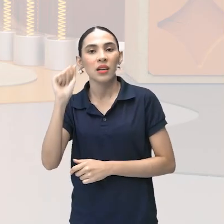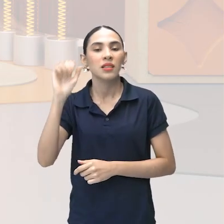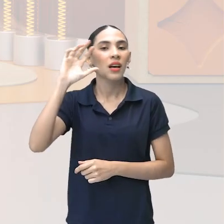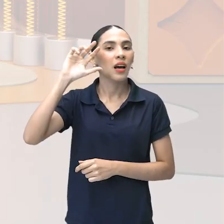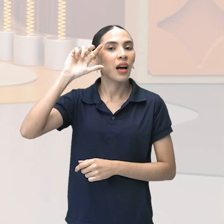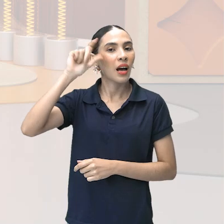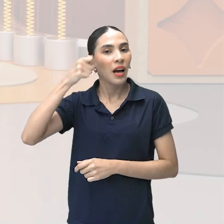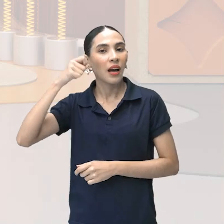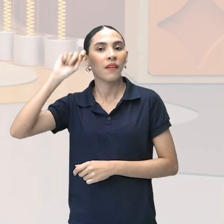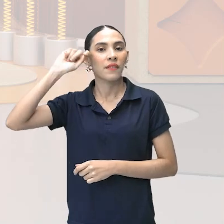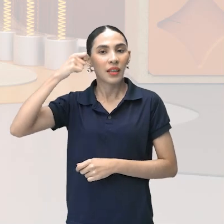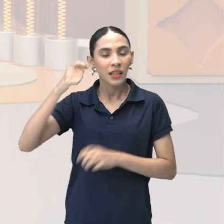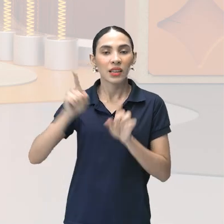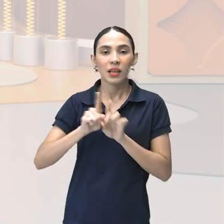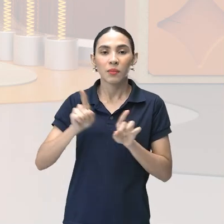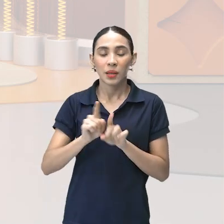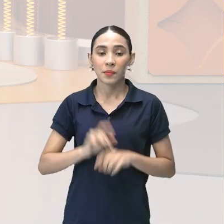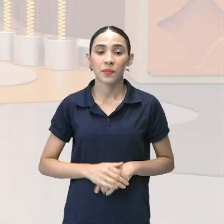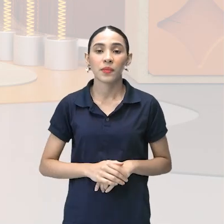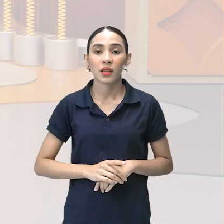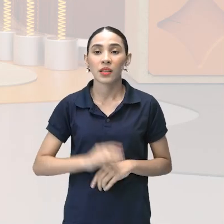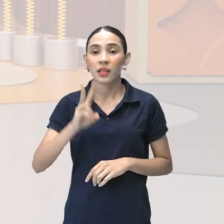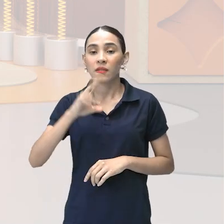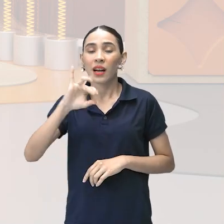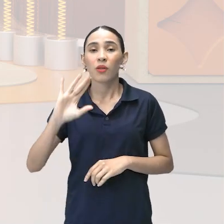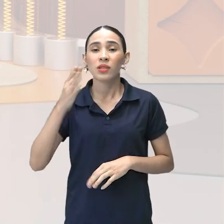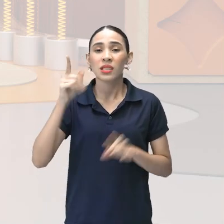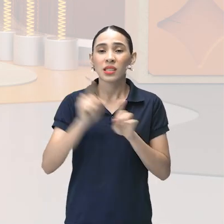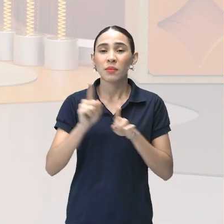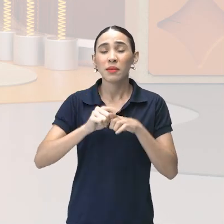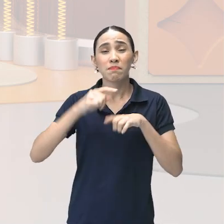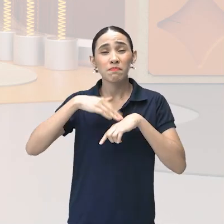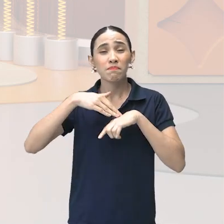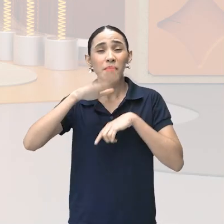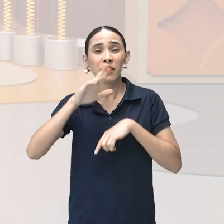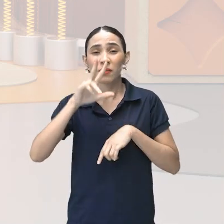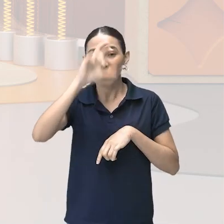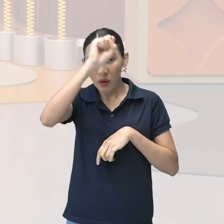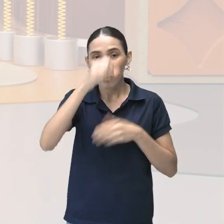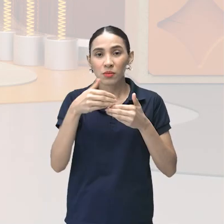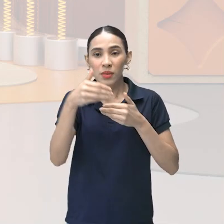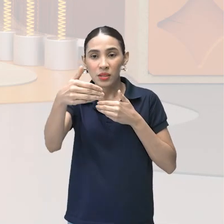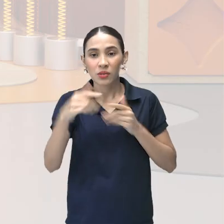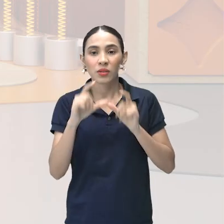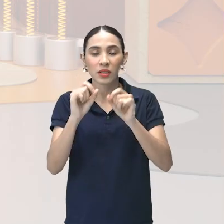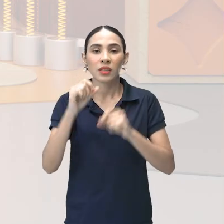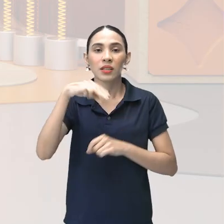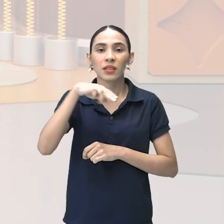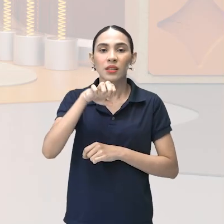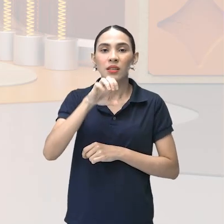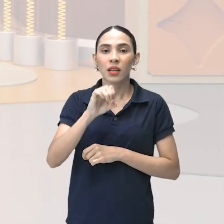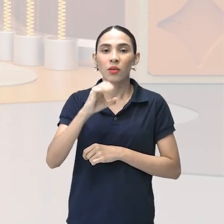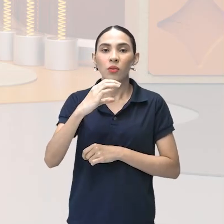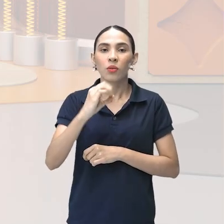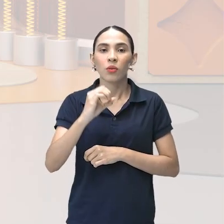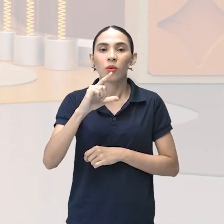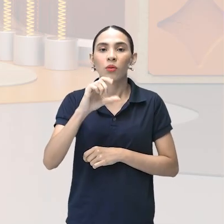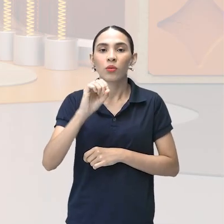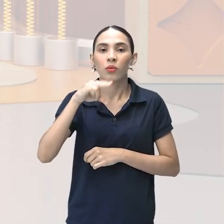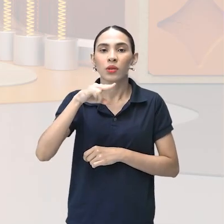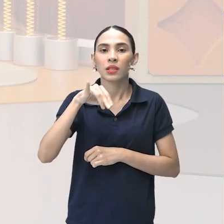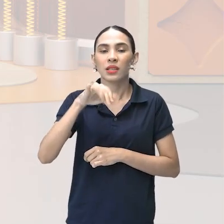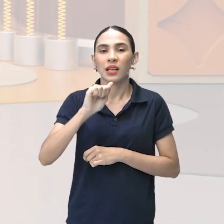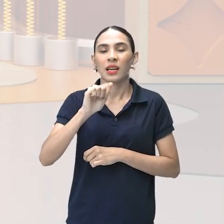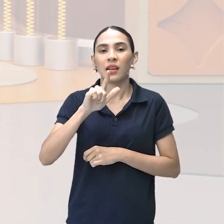na África em especial. Isso vai ocorrer de uma forma mais intensa a partir do chamado neocolonialismo. E aí a